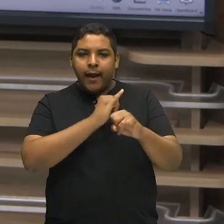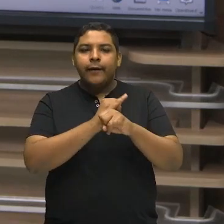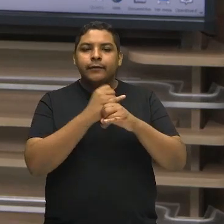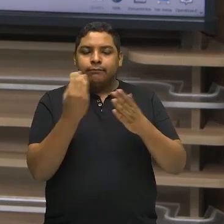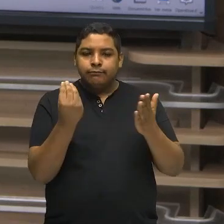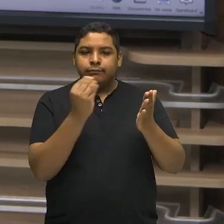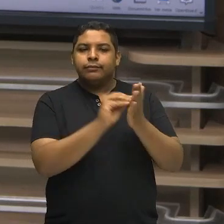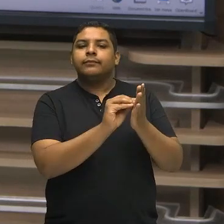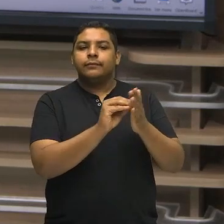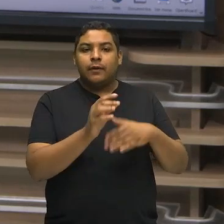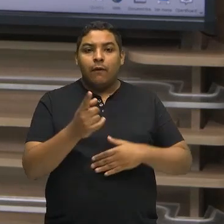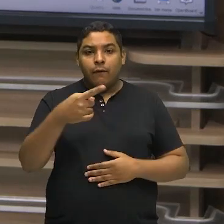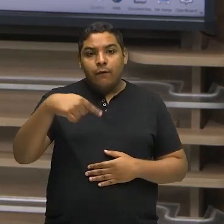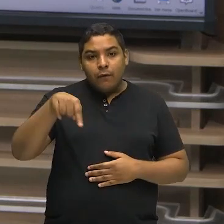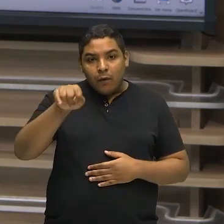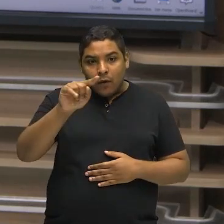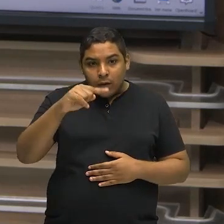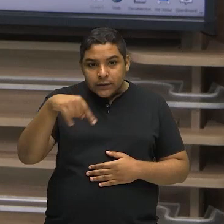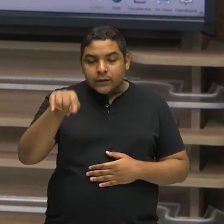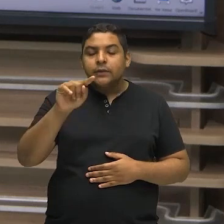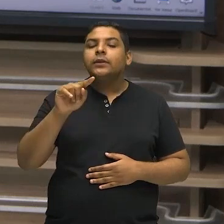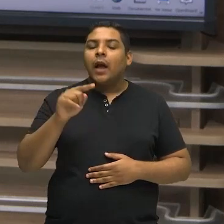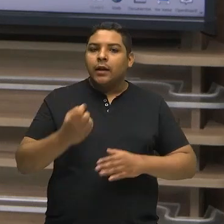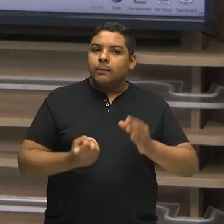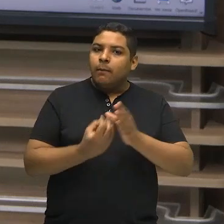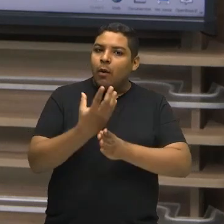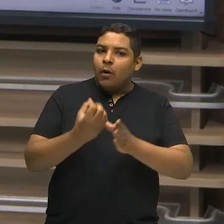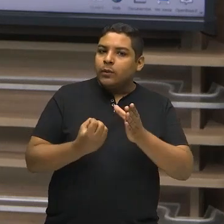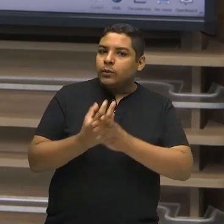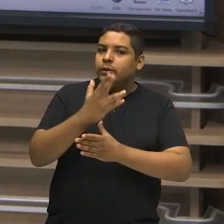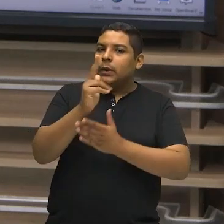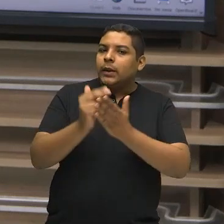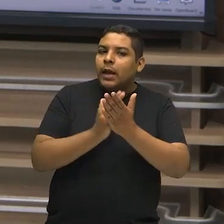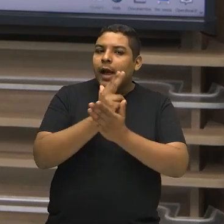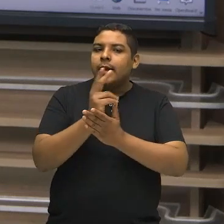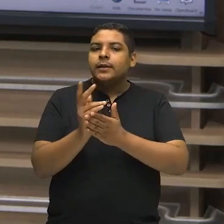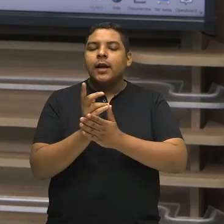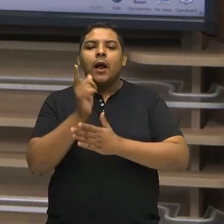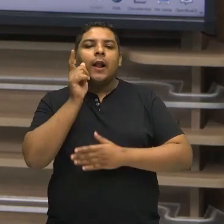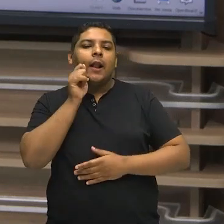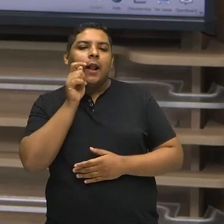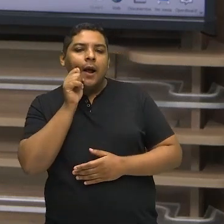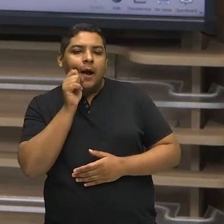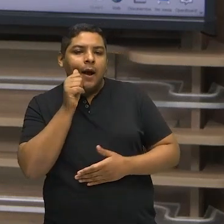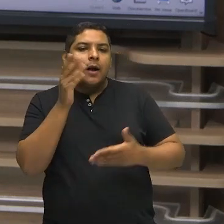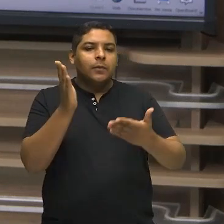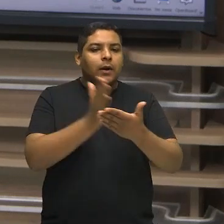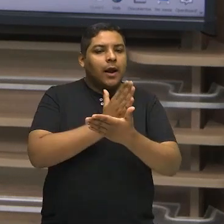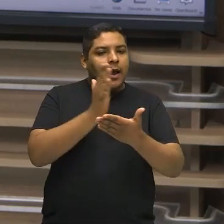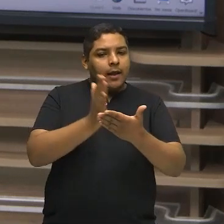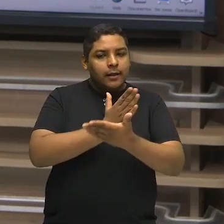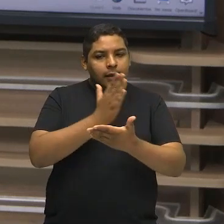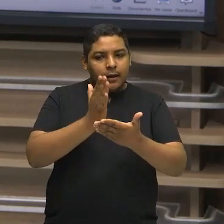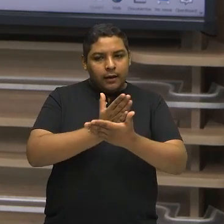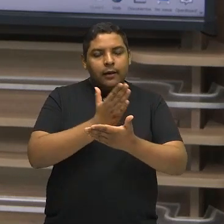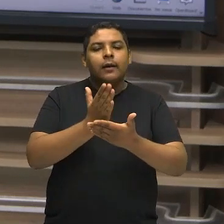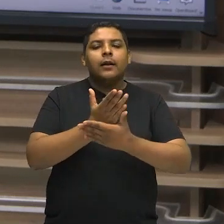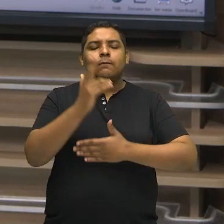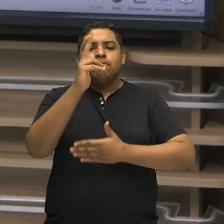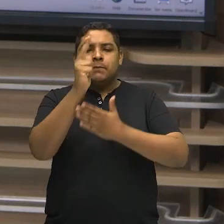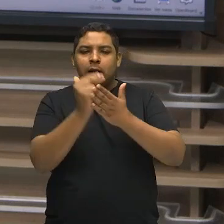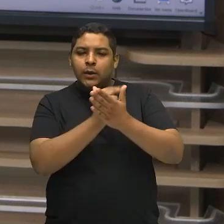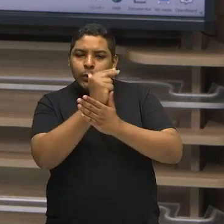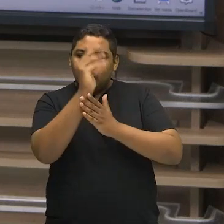mesmos produzir esse desenho através de um lápis, de um caderno de desenho, uma